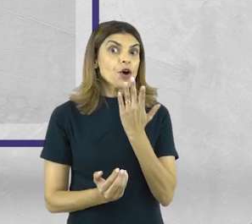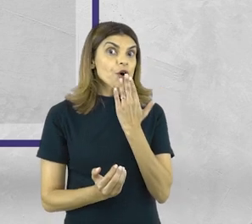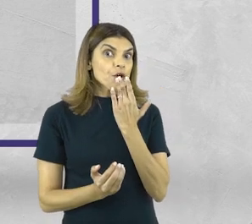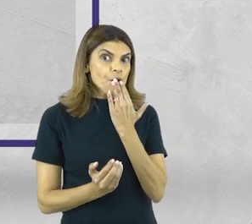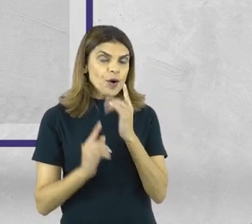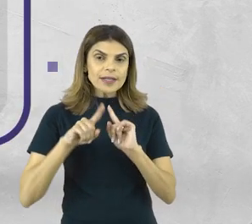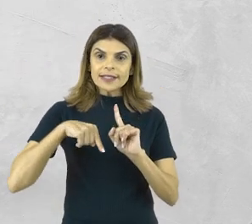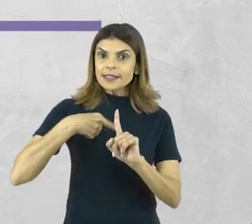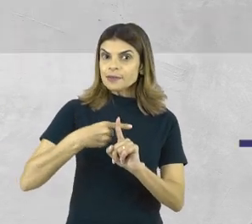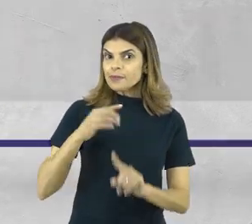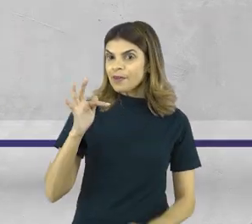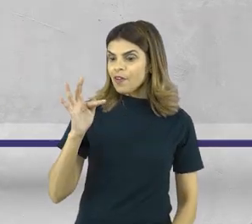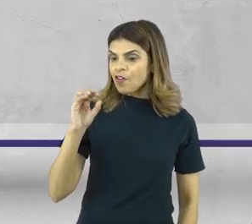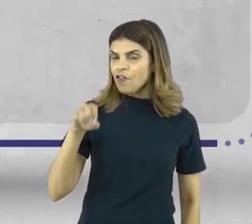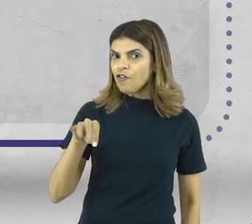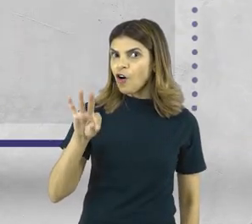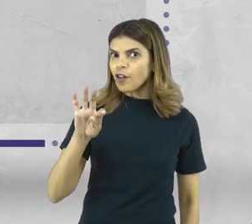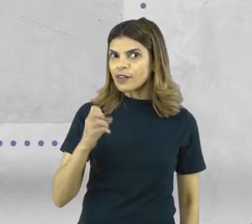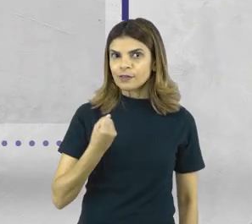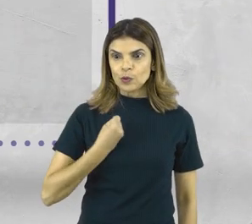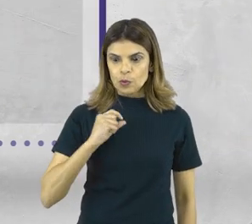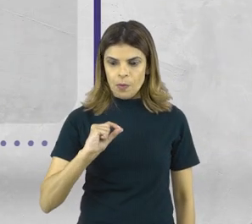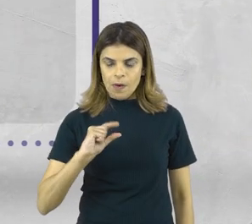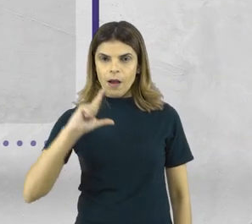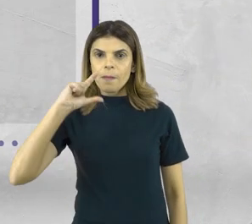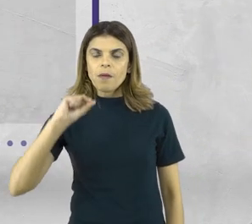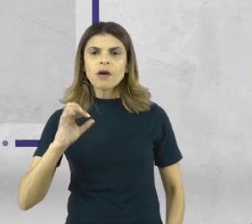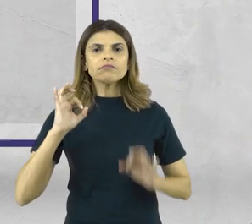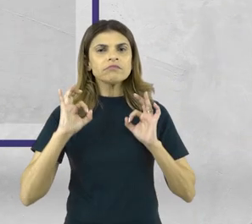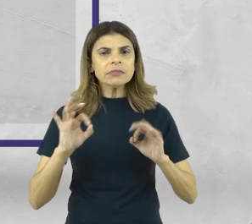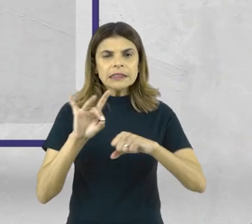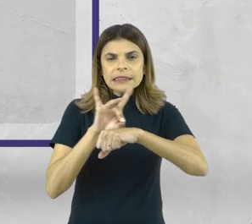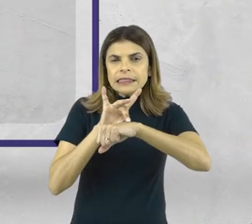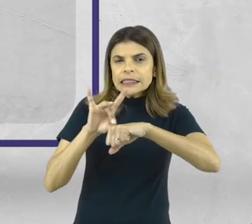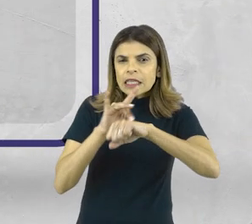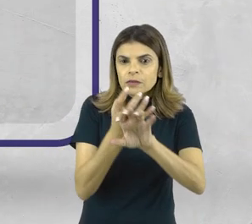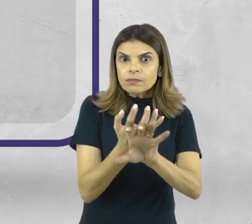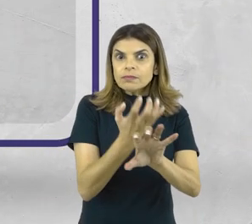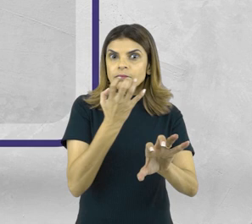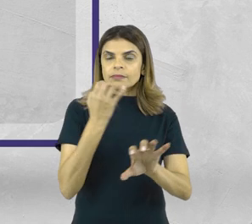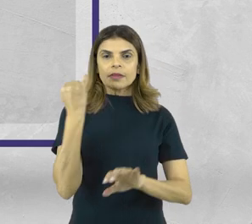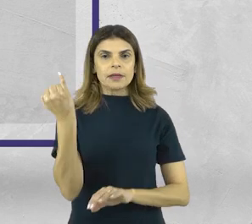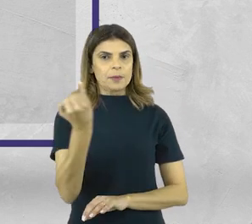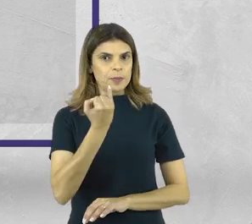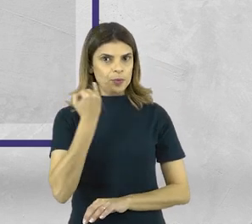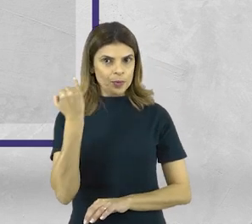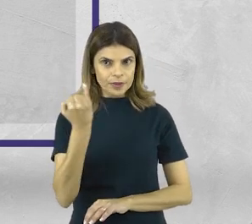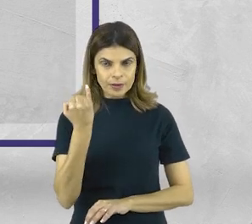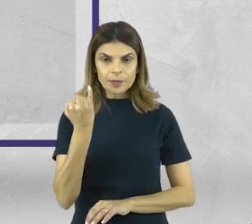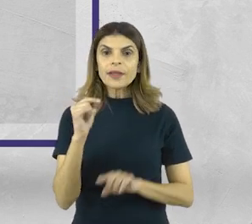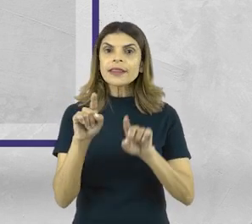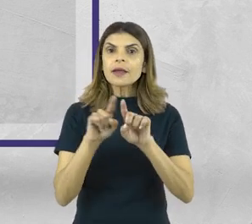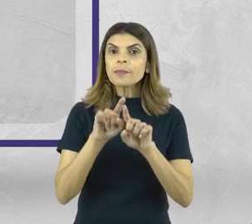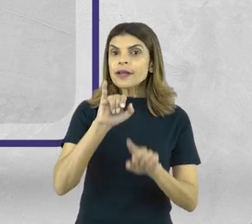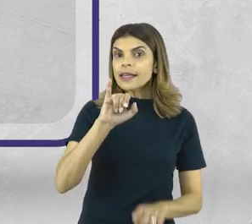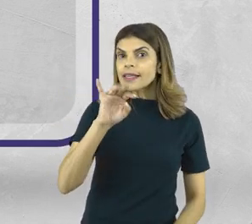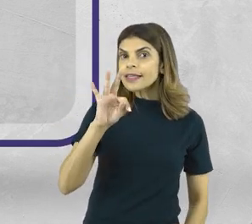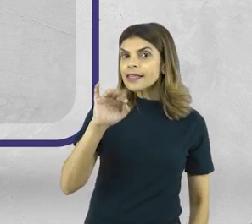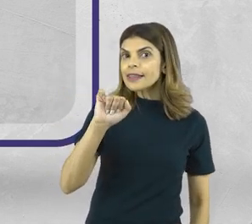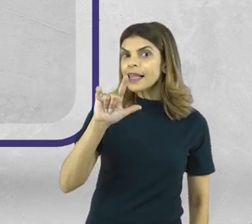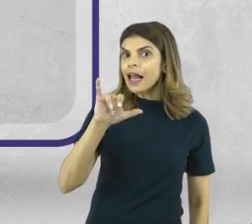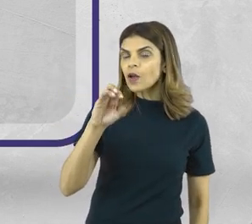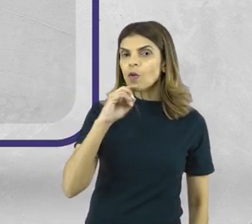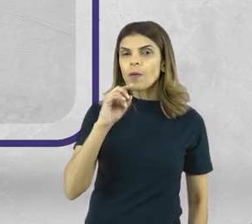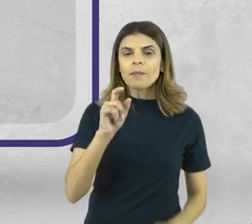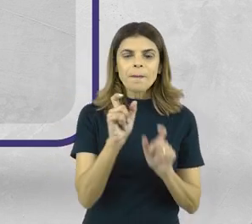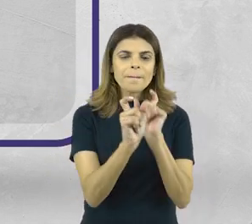a leitura. Use negrito somente para destacar um ponto importante. O uso de itálico apenas para